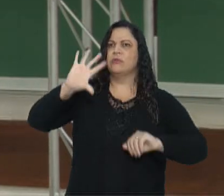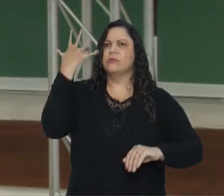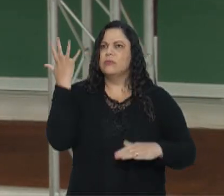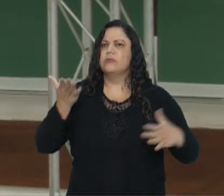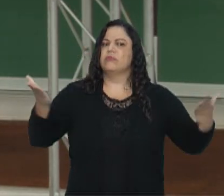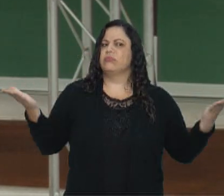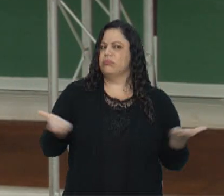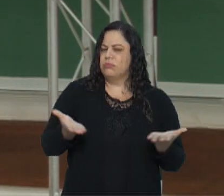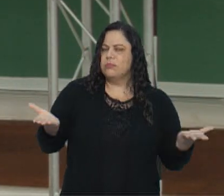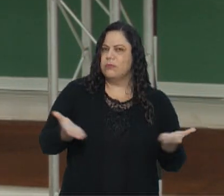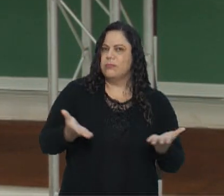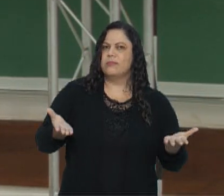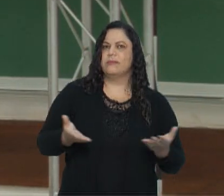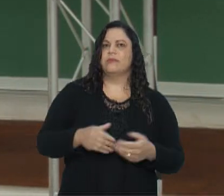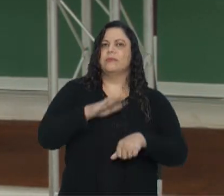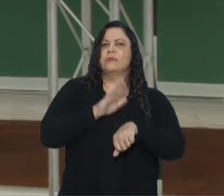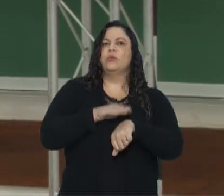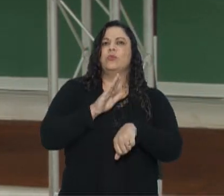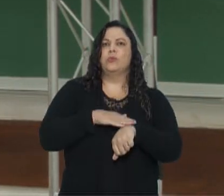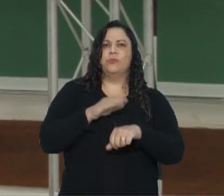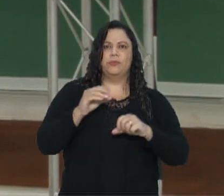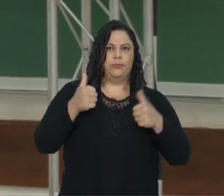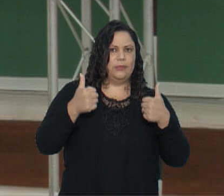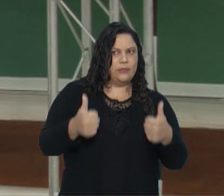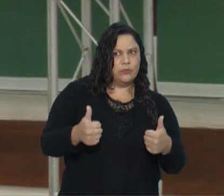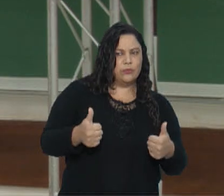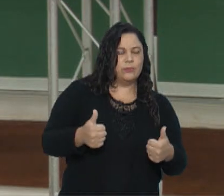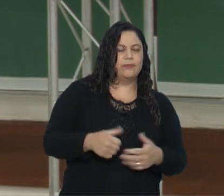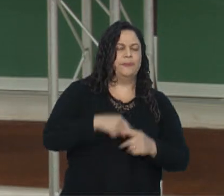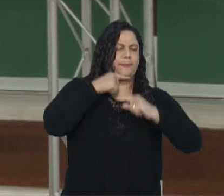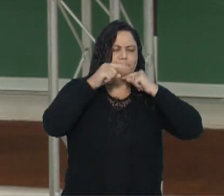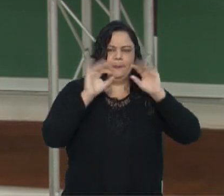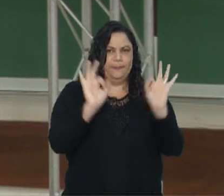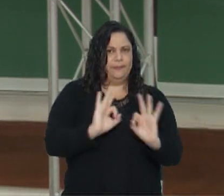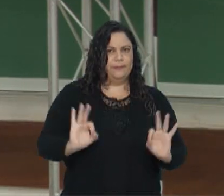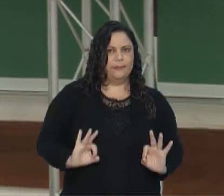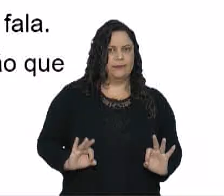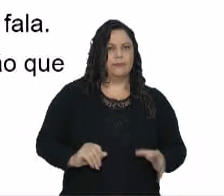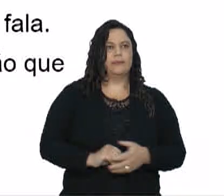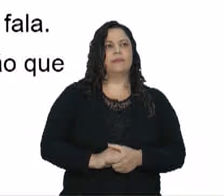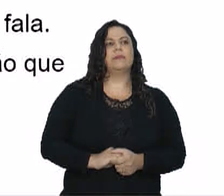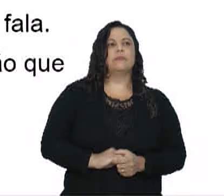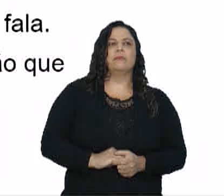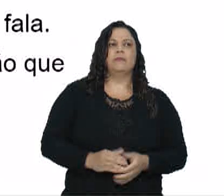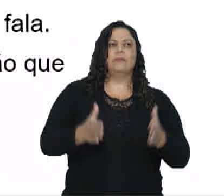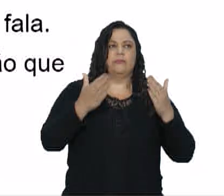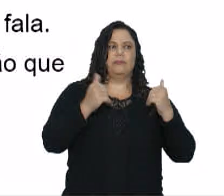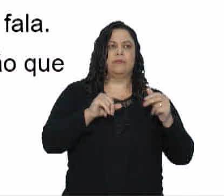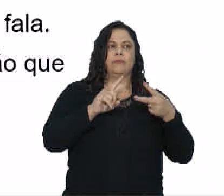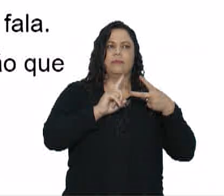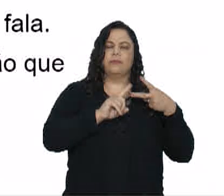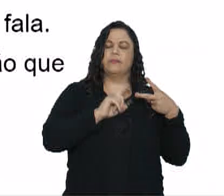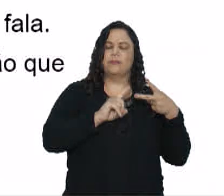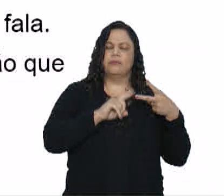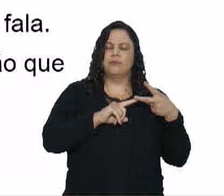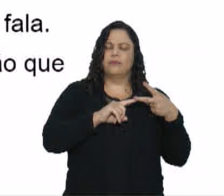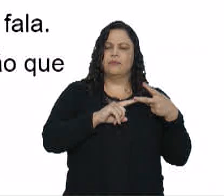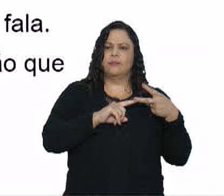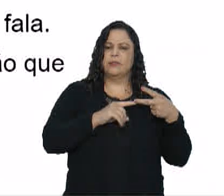hora, do momento da fala. Presente, não deixa dúvida nenhuma. Pretérito